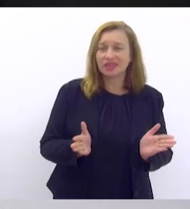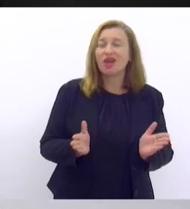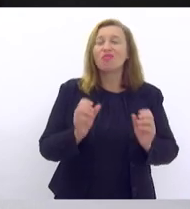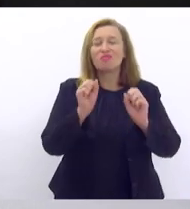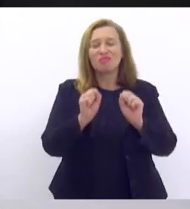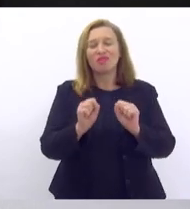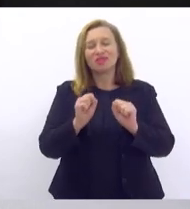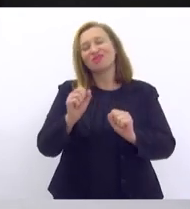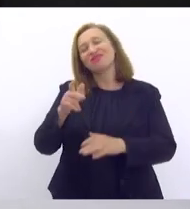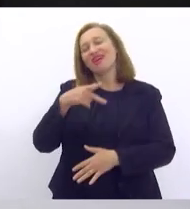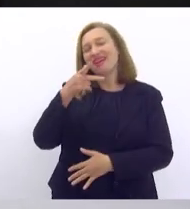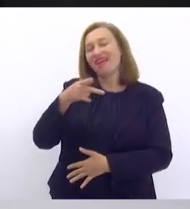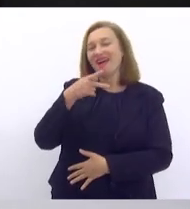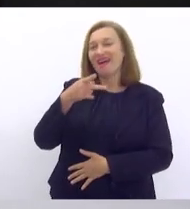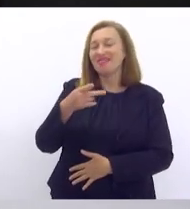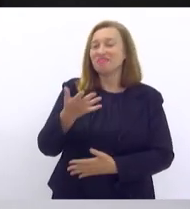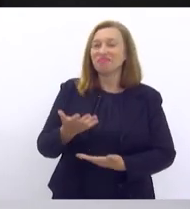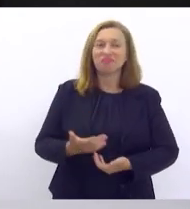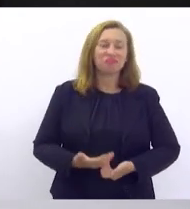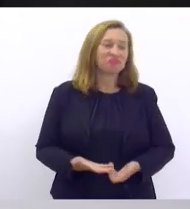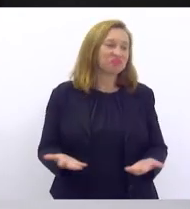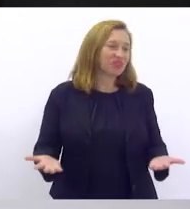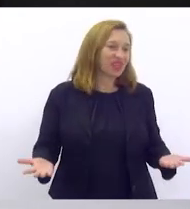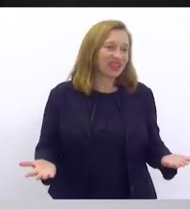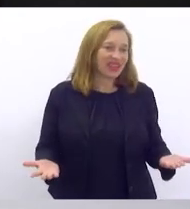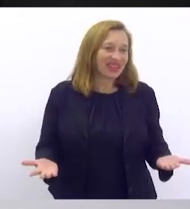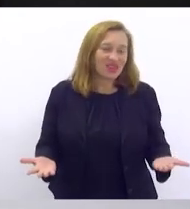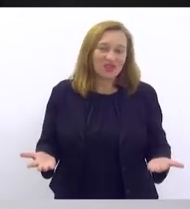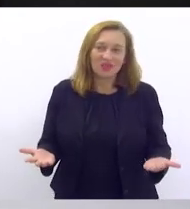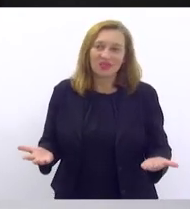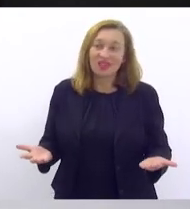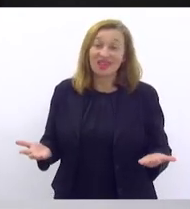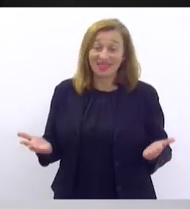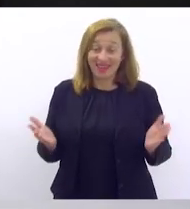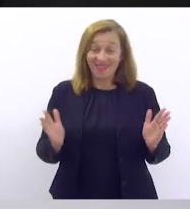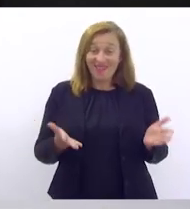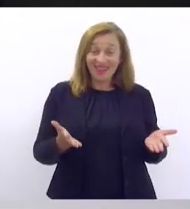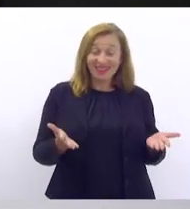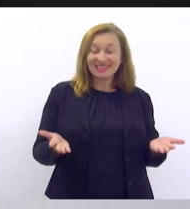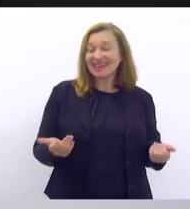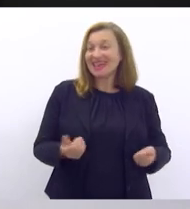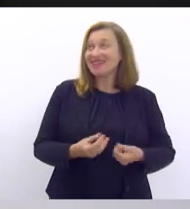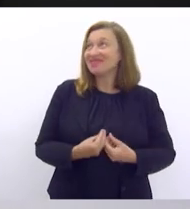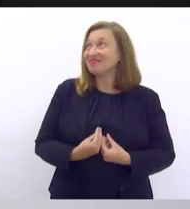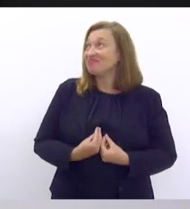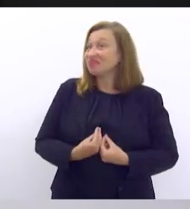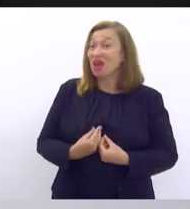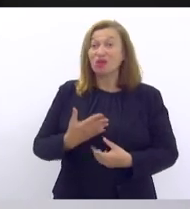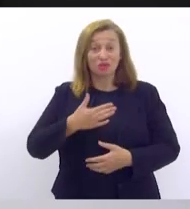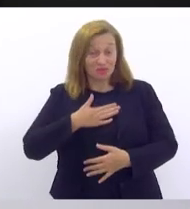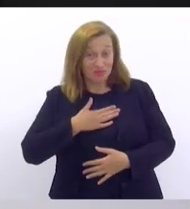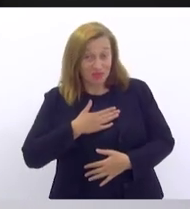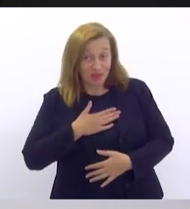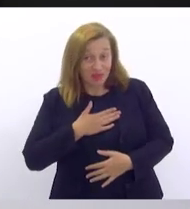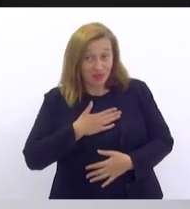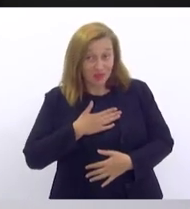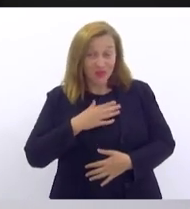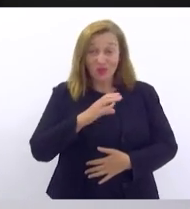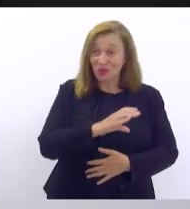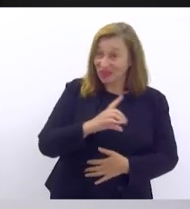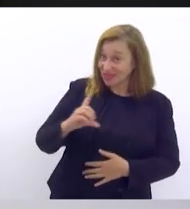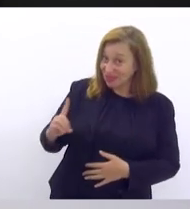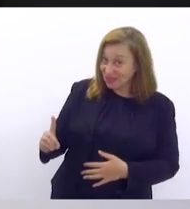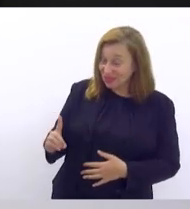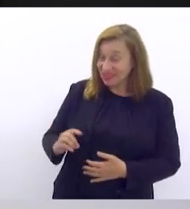posso dizer de maneira mais, como vou dizer, mais atual, aos meus coordenadores.